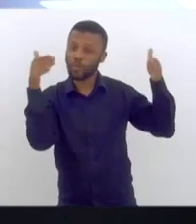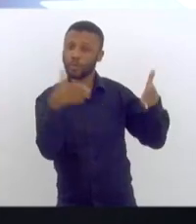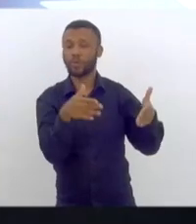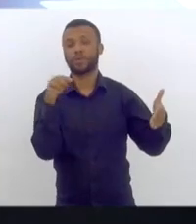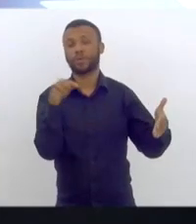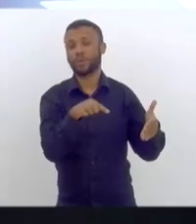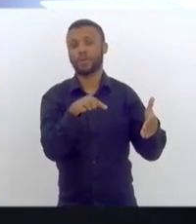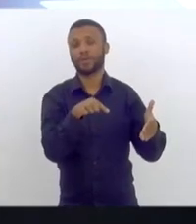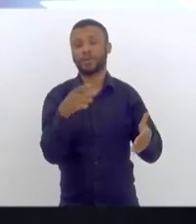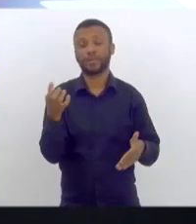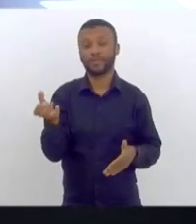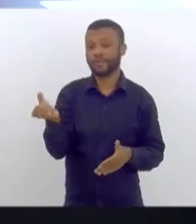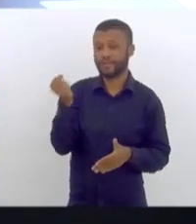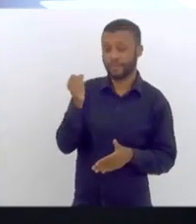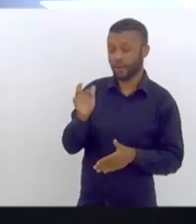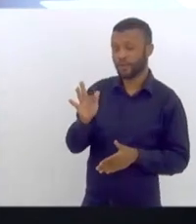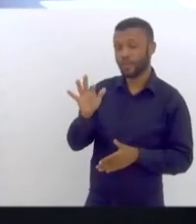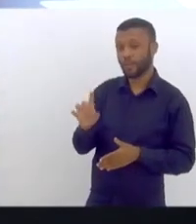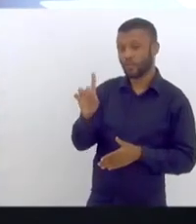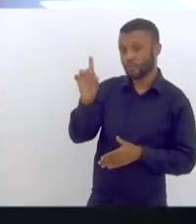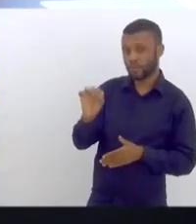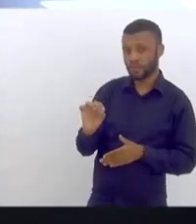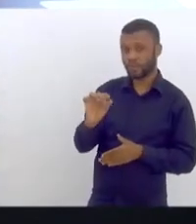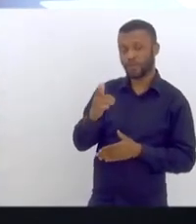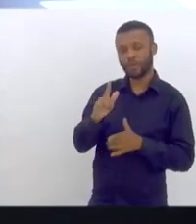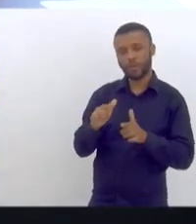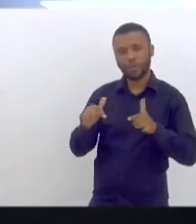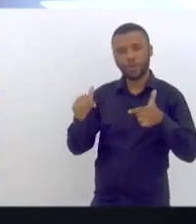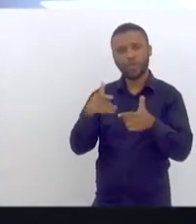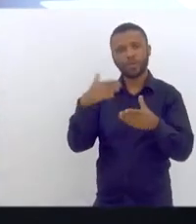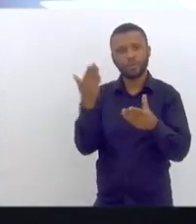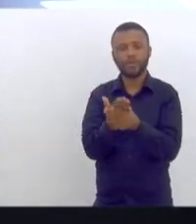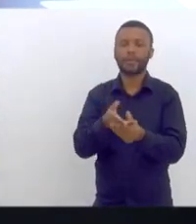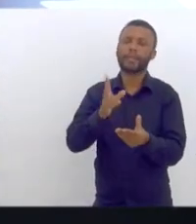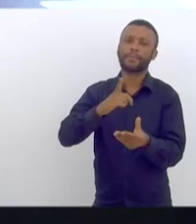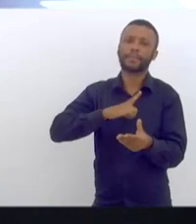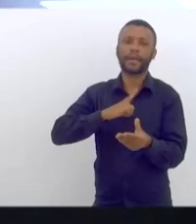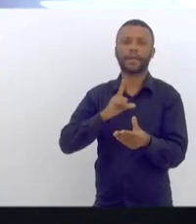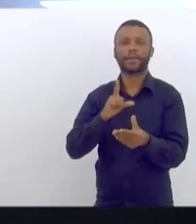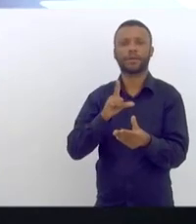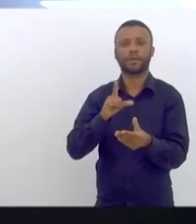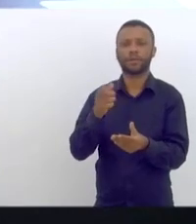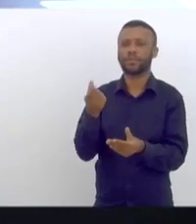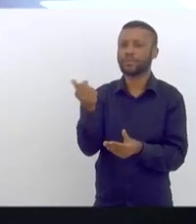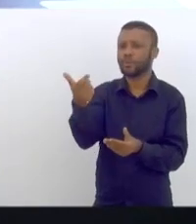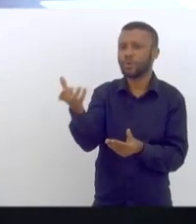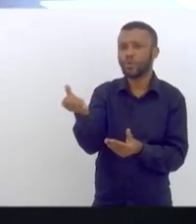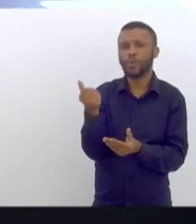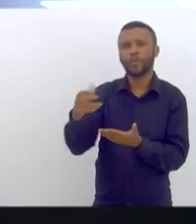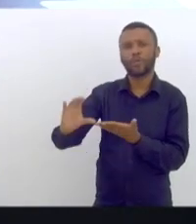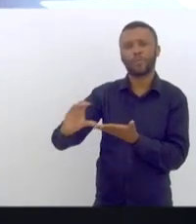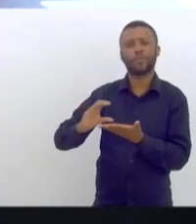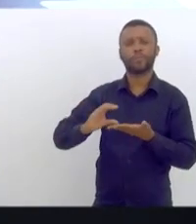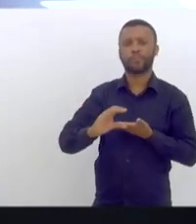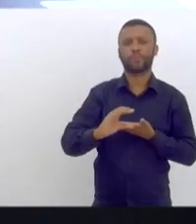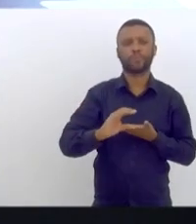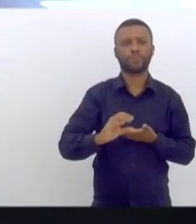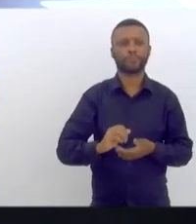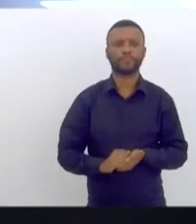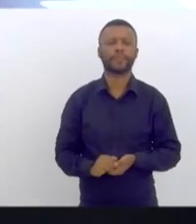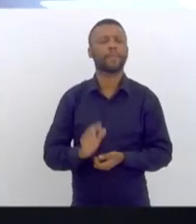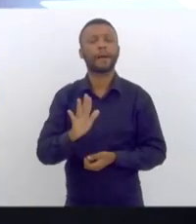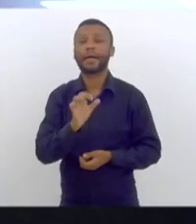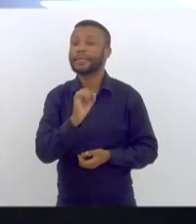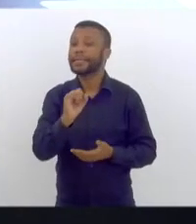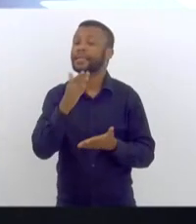é que esse fundo passe a ser eficiente sem eu sempre recursos etc etc olha se